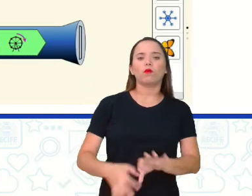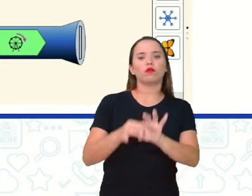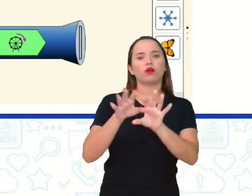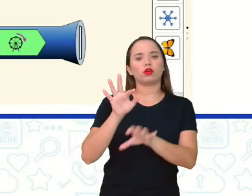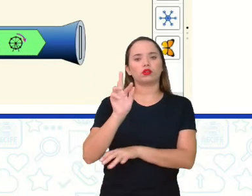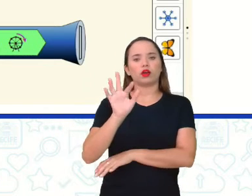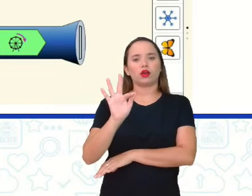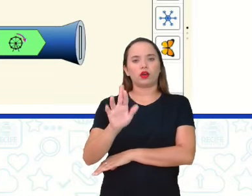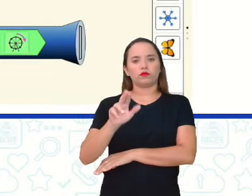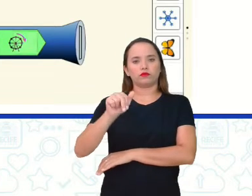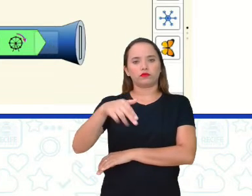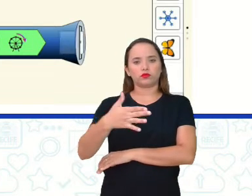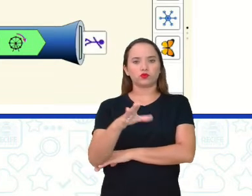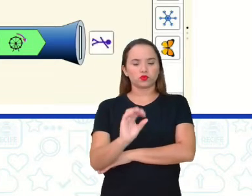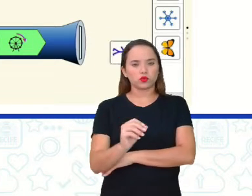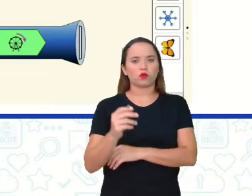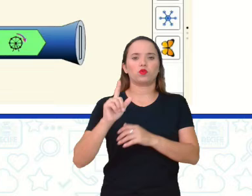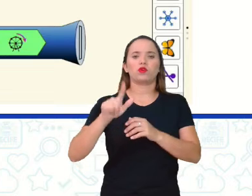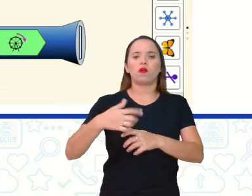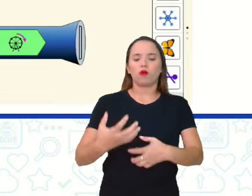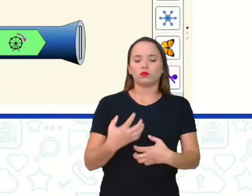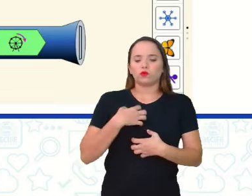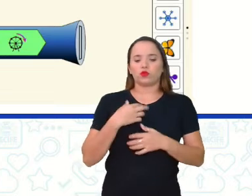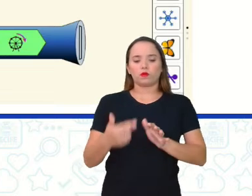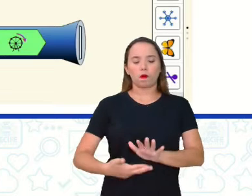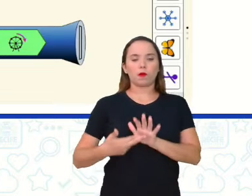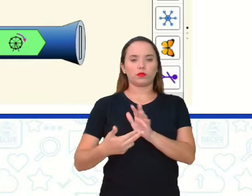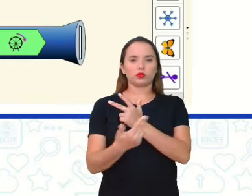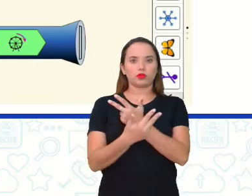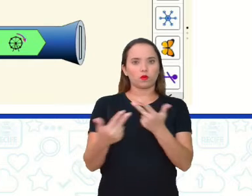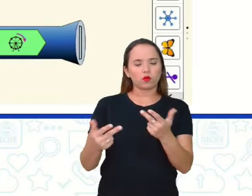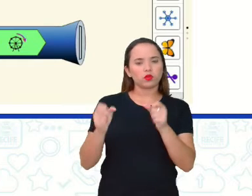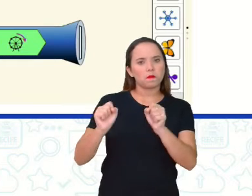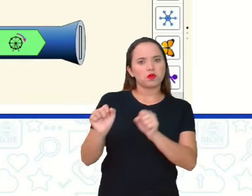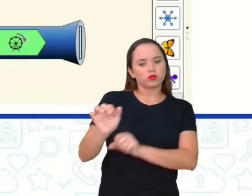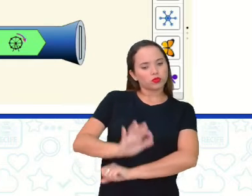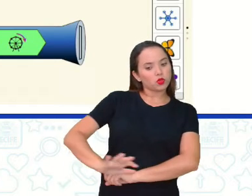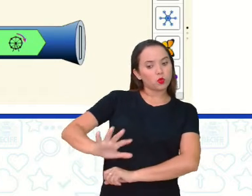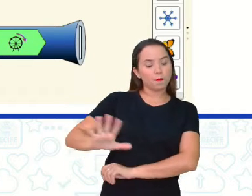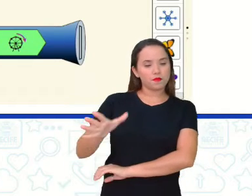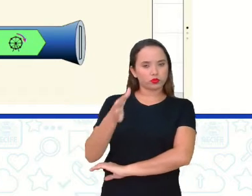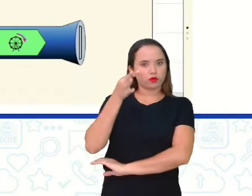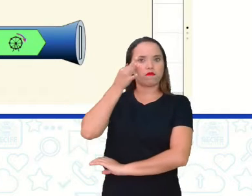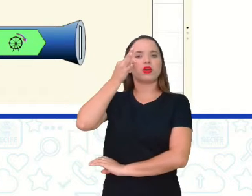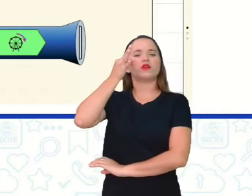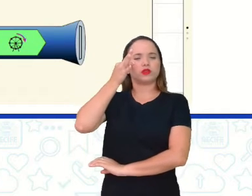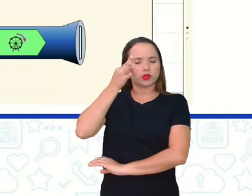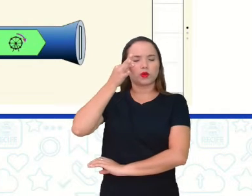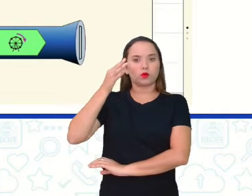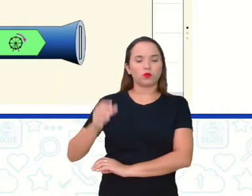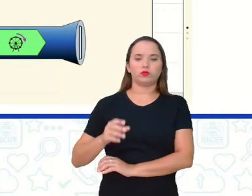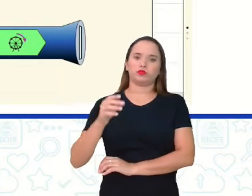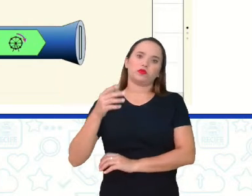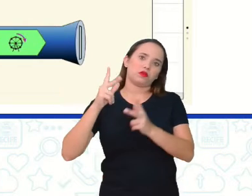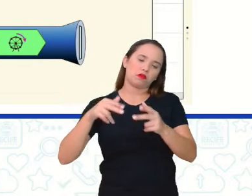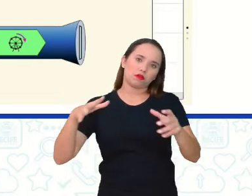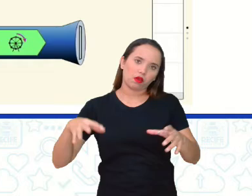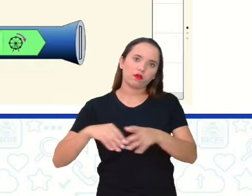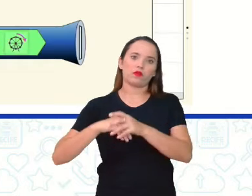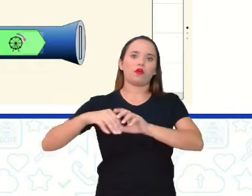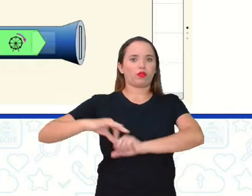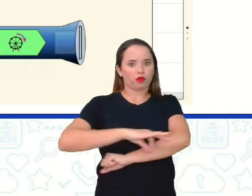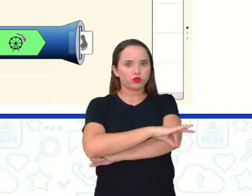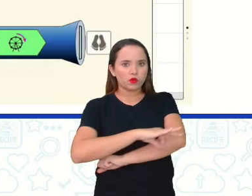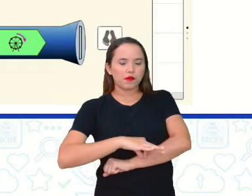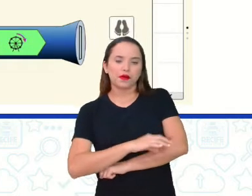você representar situações, seja ela do mundo físico, no caso da engenharia, seja ela de você estudar, por